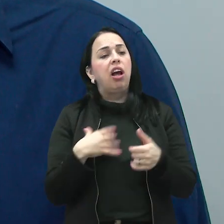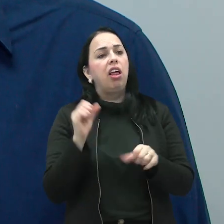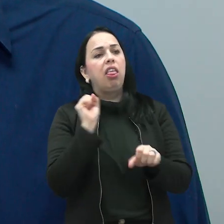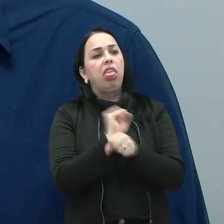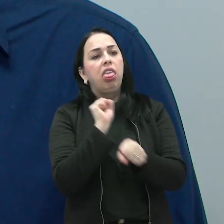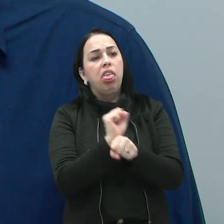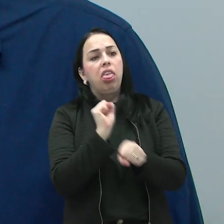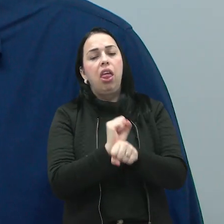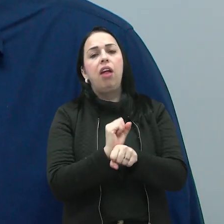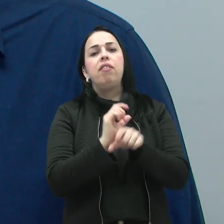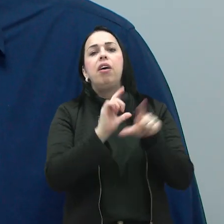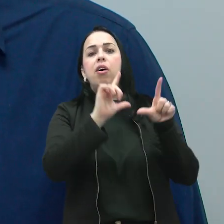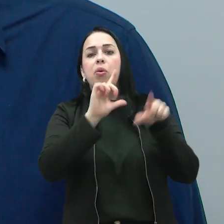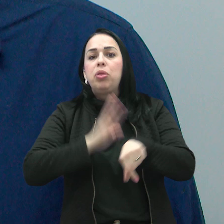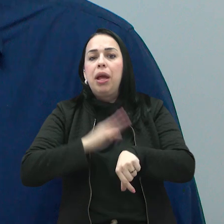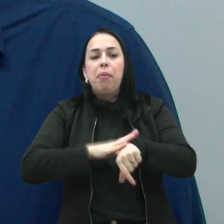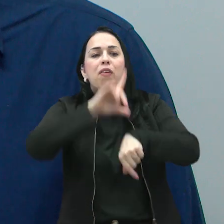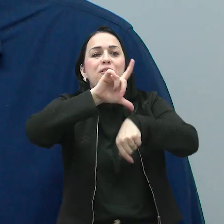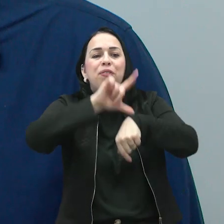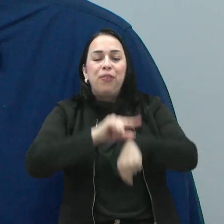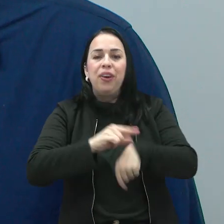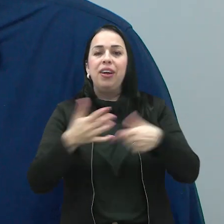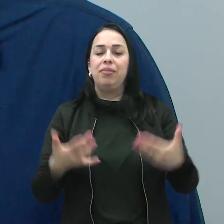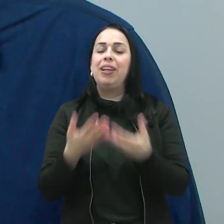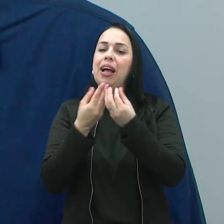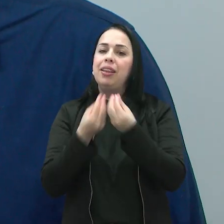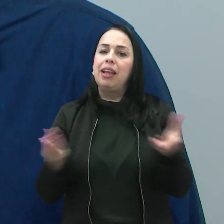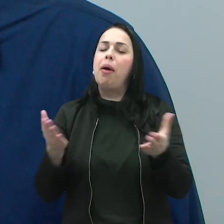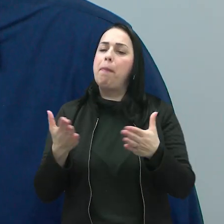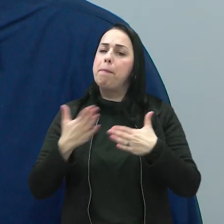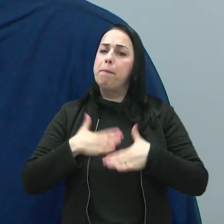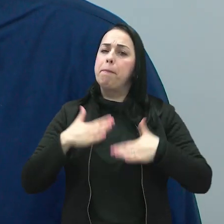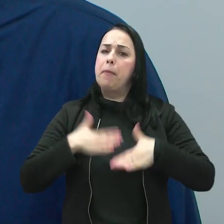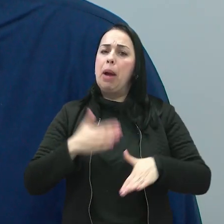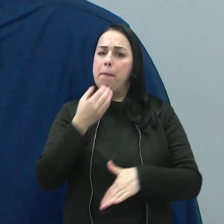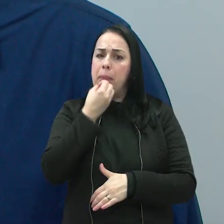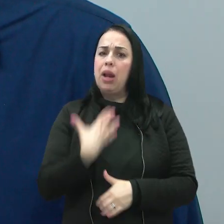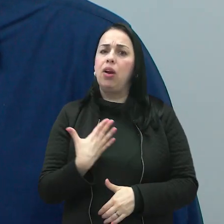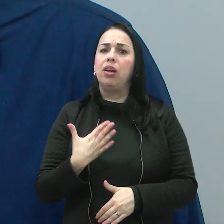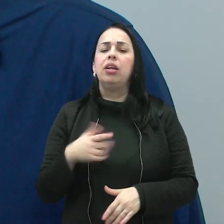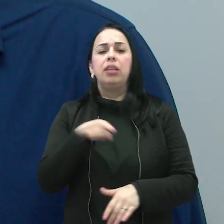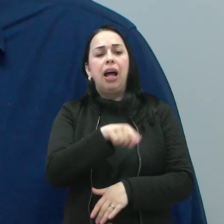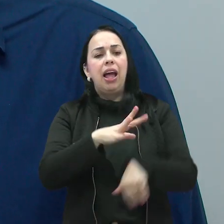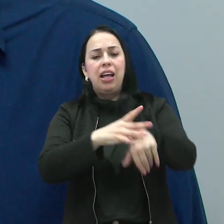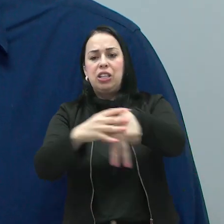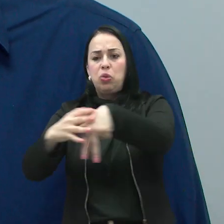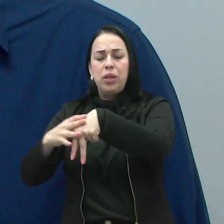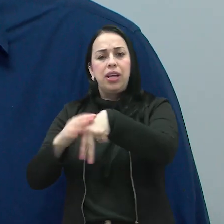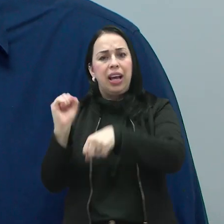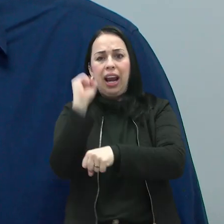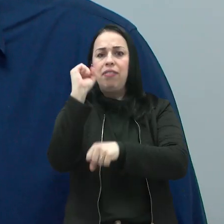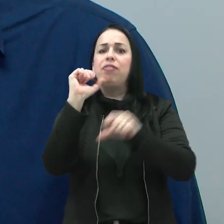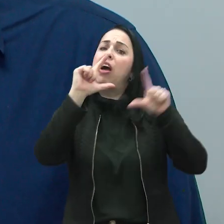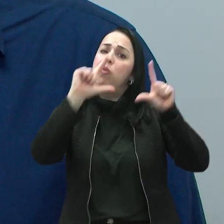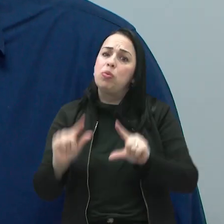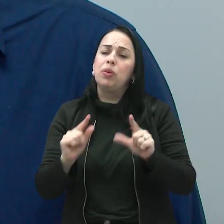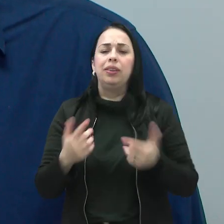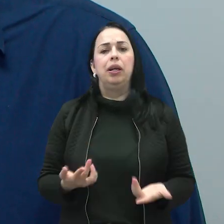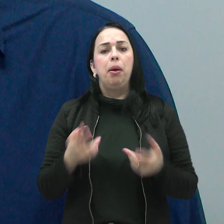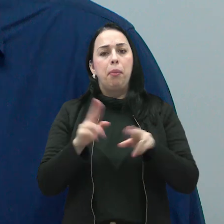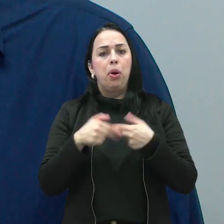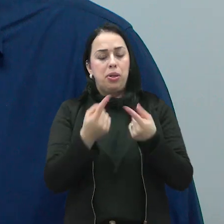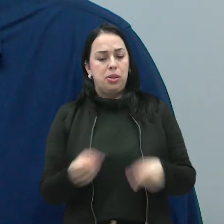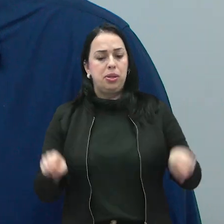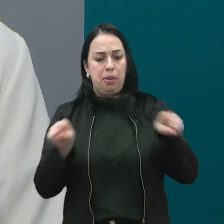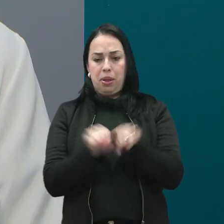ser, com o tempo, reduzidos. Então, isso vai trazer um melhor conforto para a população e até a diminuição dos riscos de agravamento